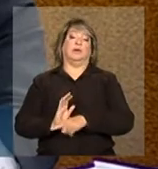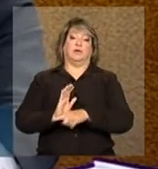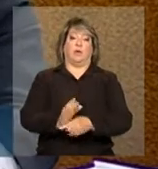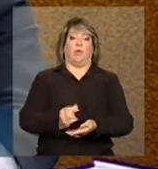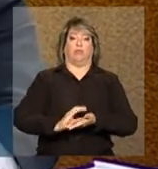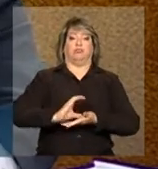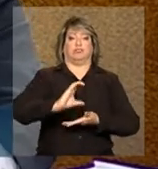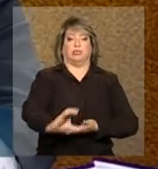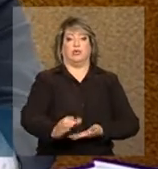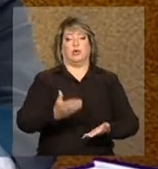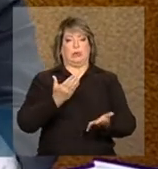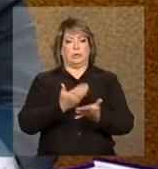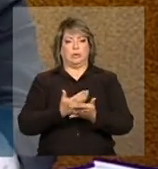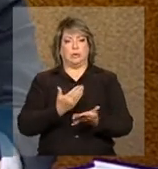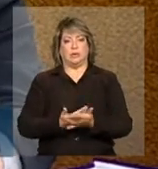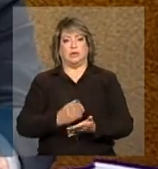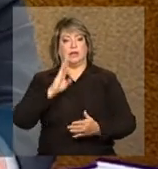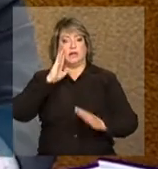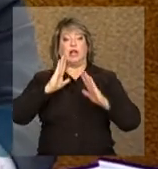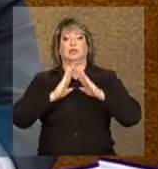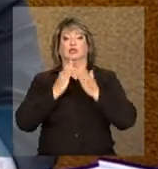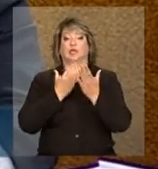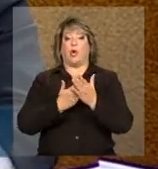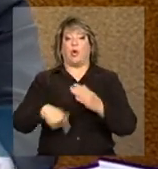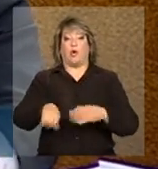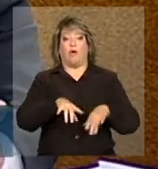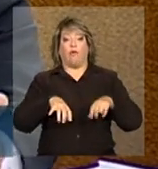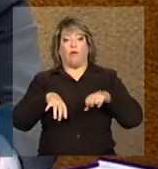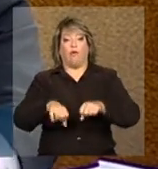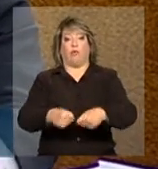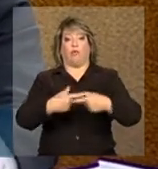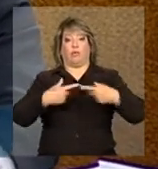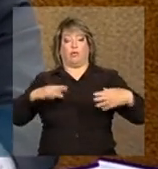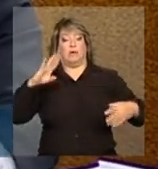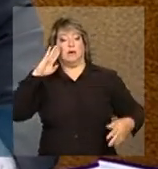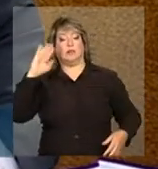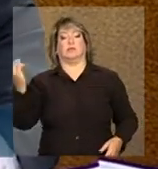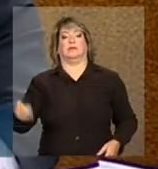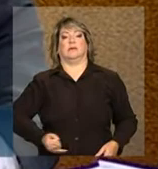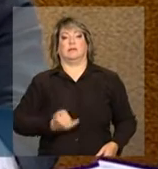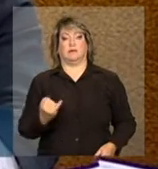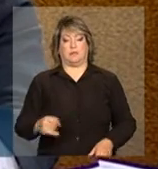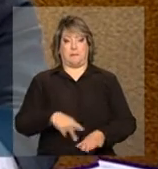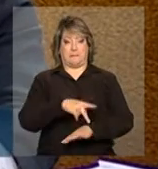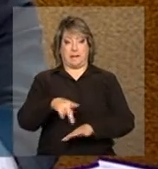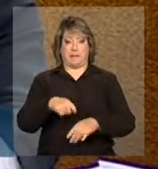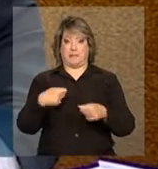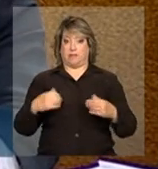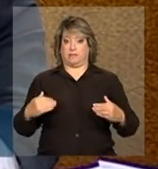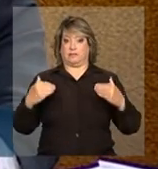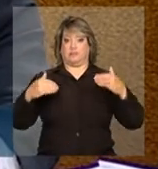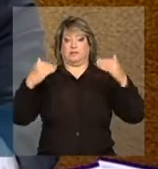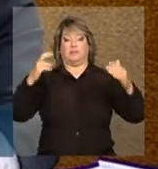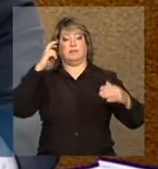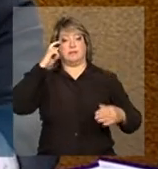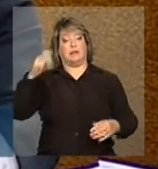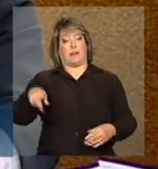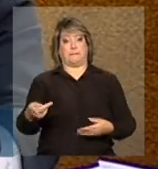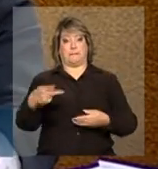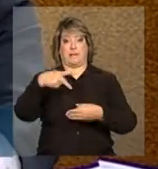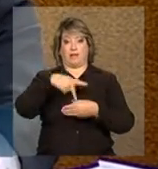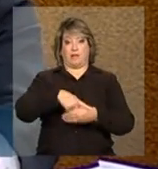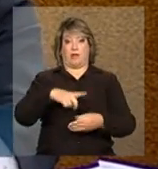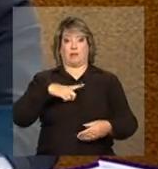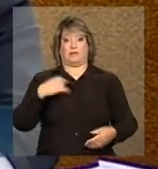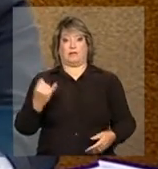petróleo em conhecimento é um dos principais desafios de toda a nação que tem um recurso natural tão importante como é o petróleo. E acho